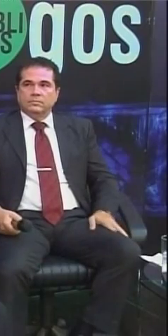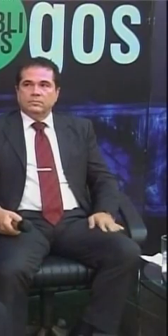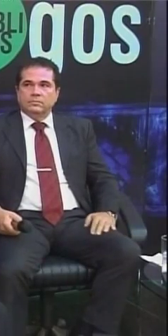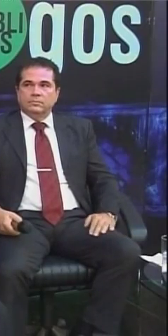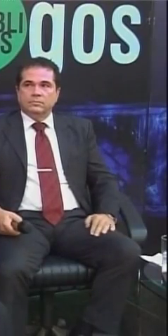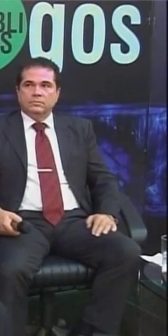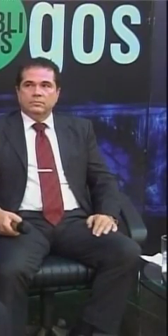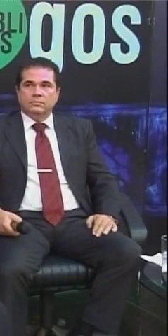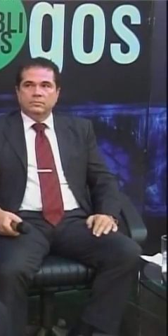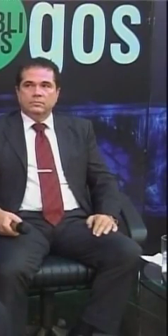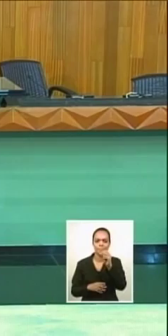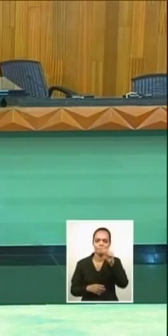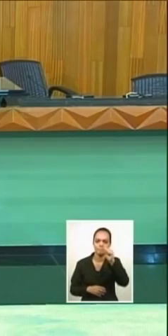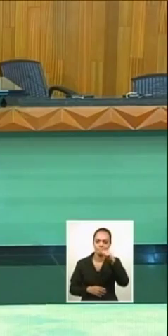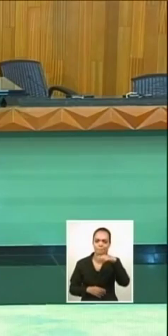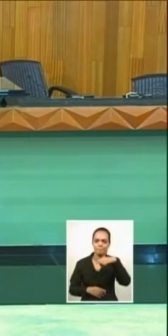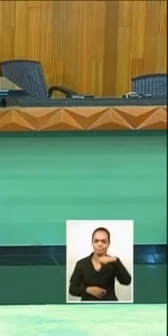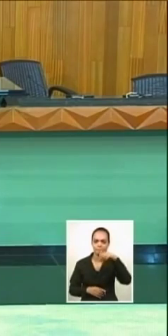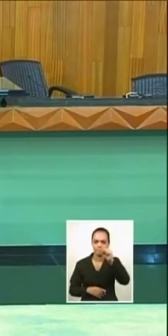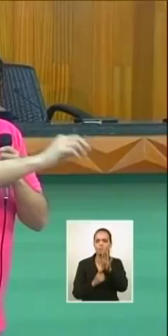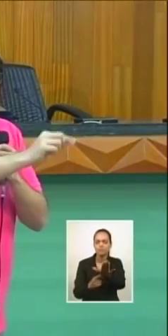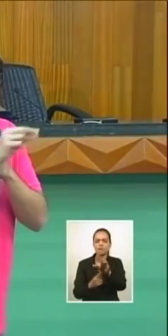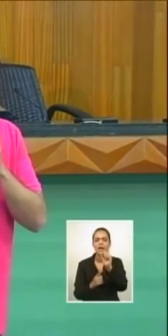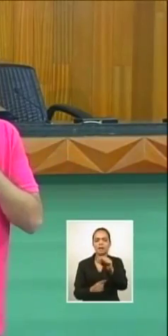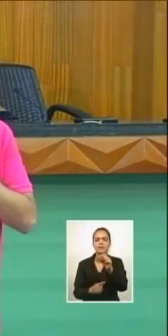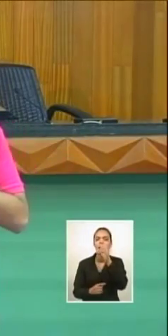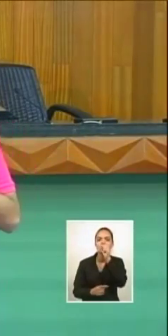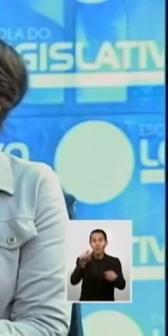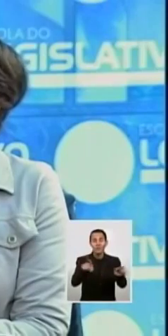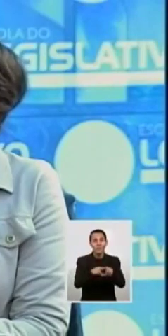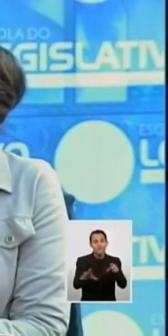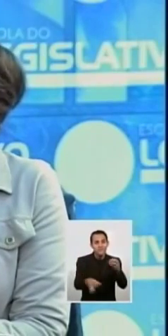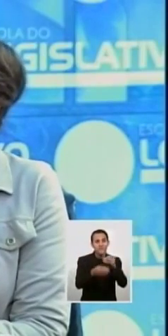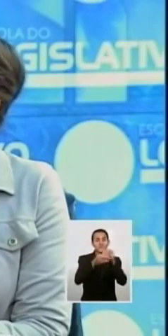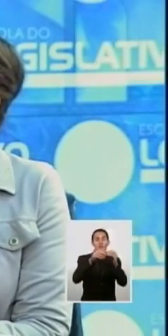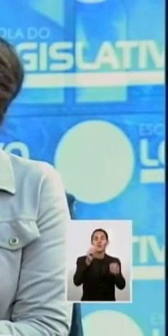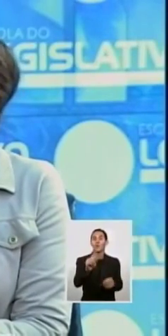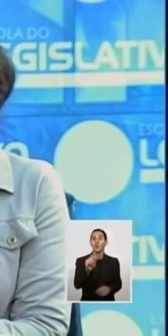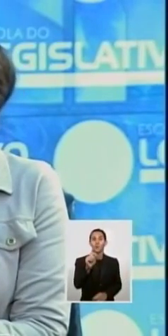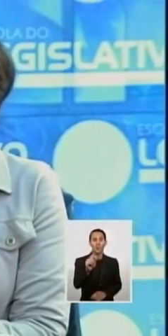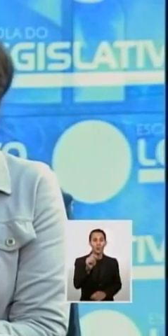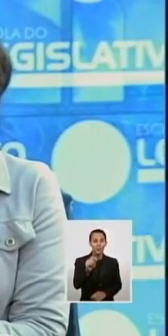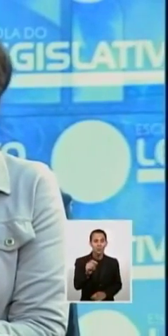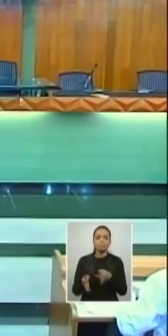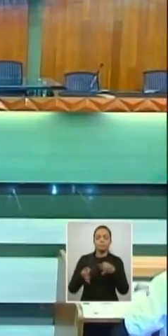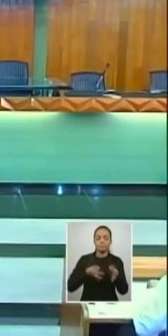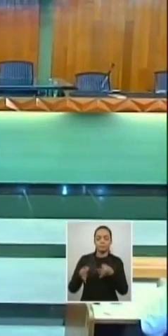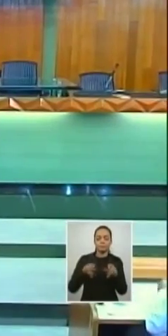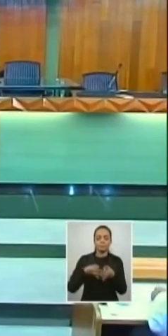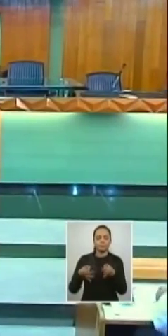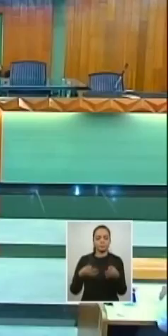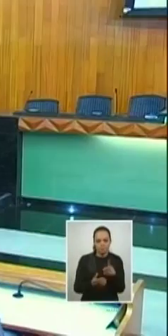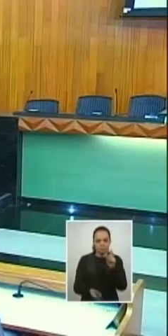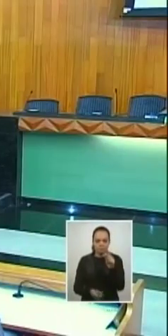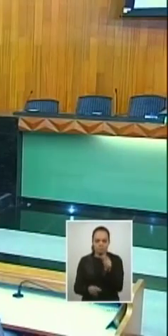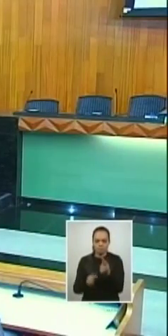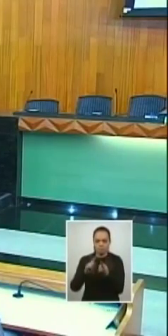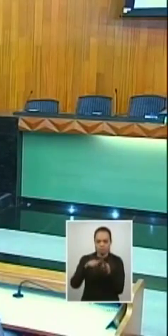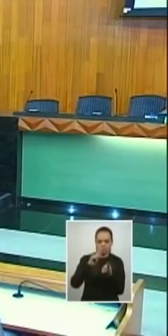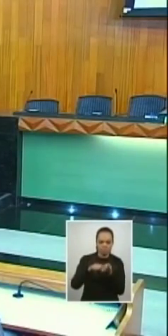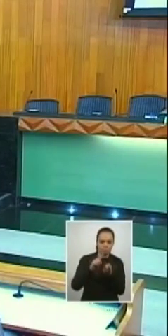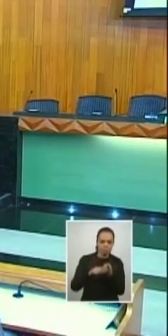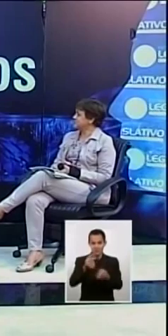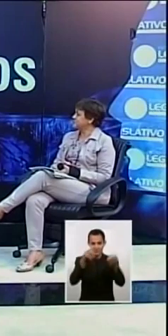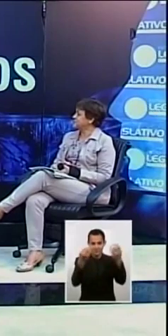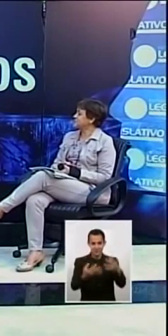os principais cursos da Escola do Legislativo, além de palestras e eventos. O objetivo da Escola do Legislativo é